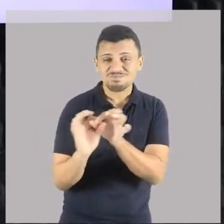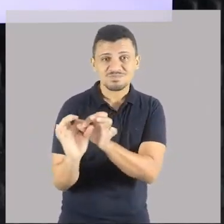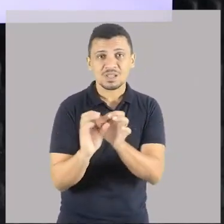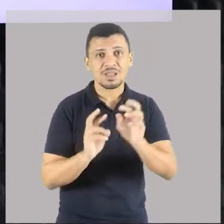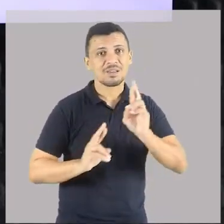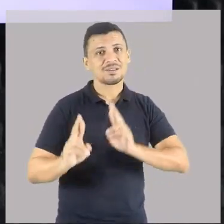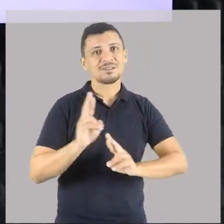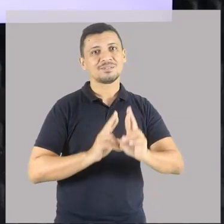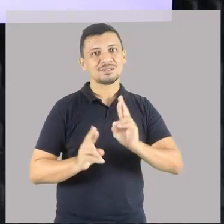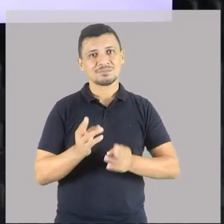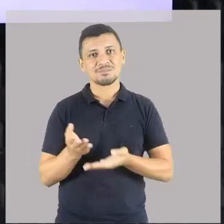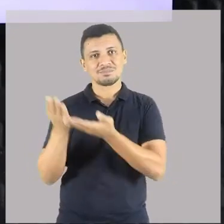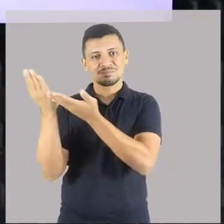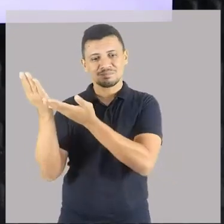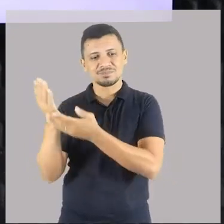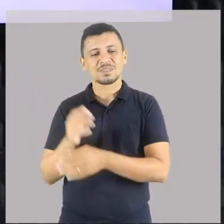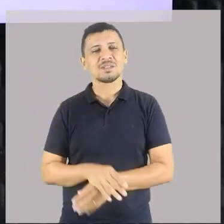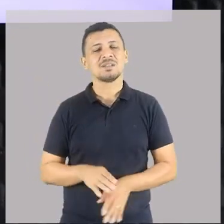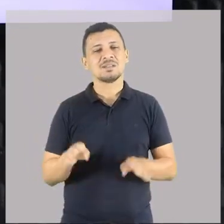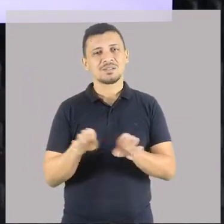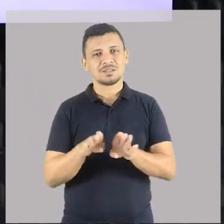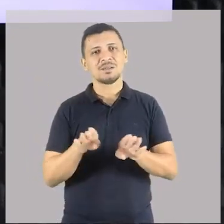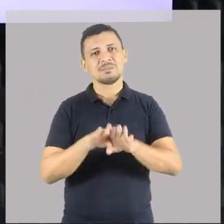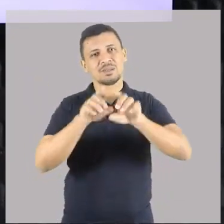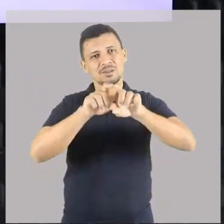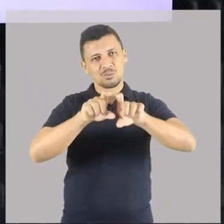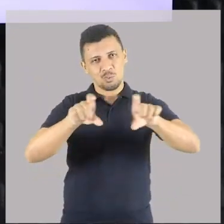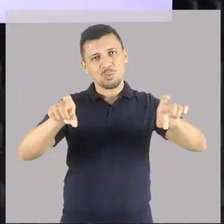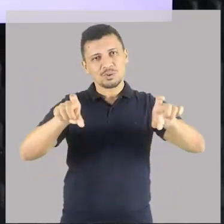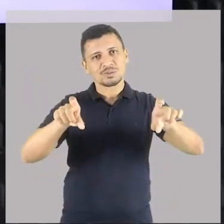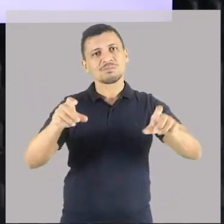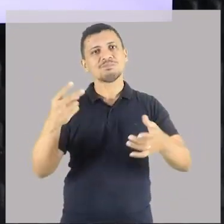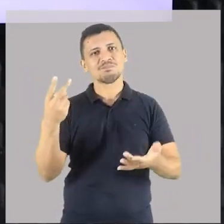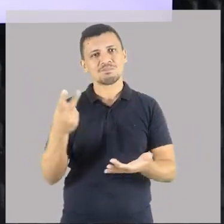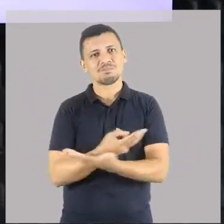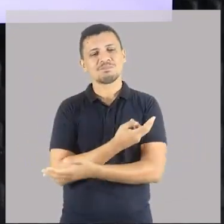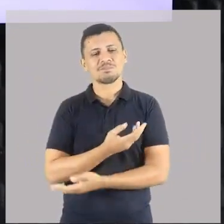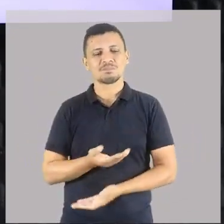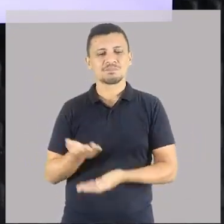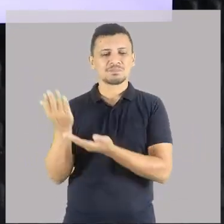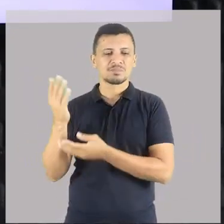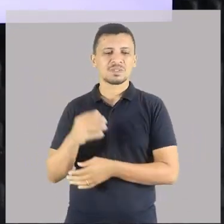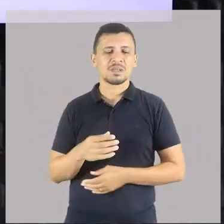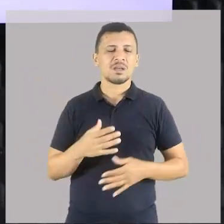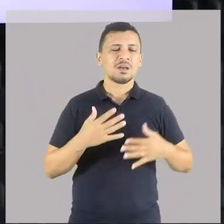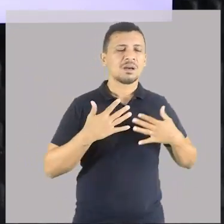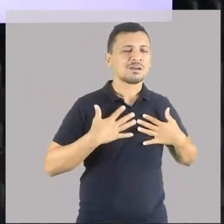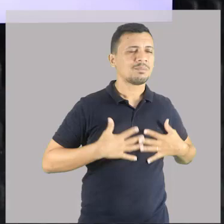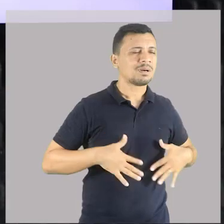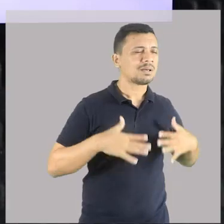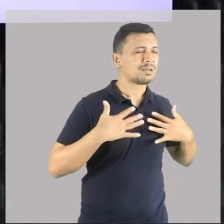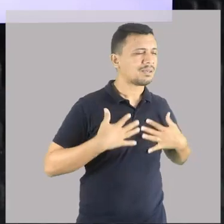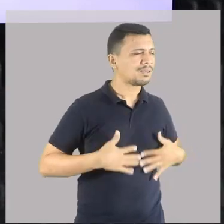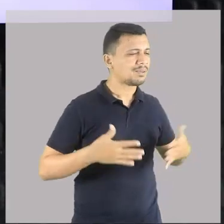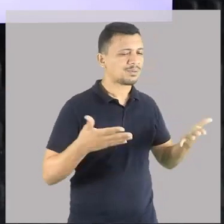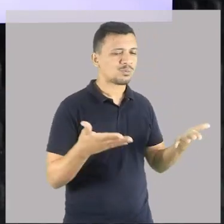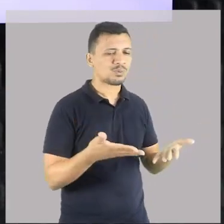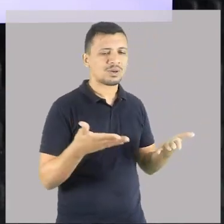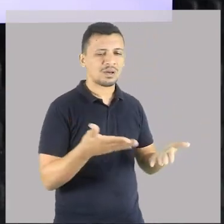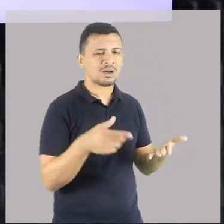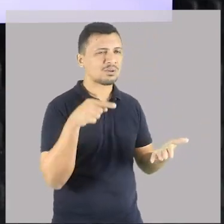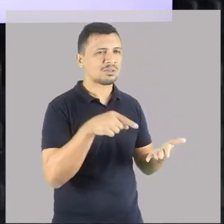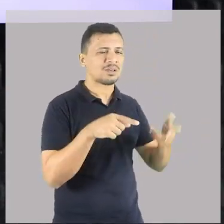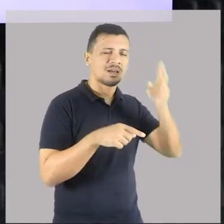relação de subordinação. E com as orações é dessa forma que vai acontecer. Olha o exemplo aqui, ó. A calmaria atual em